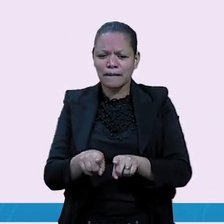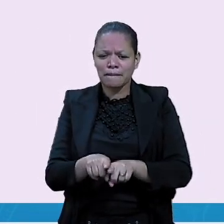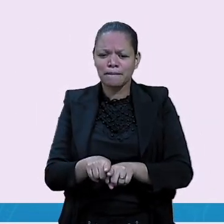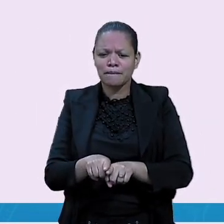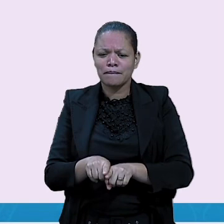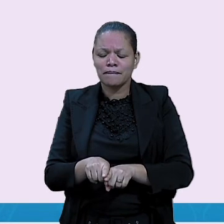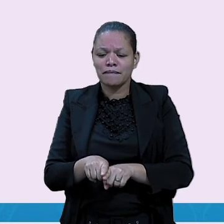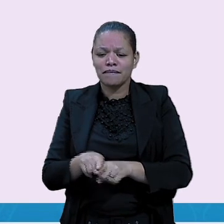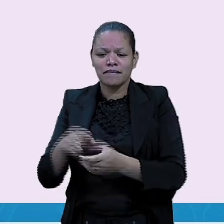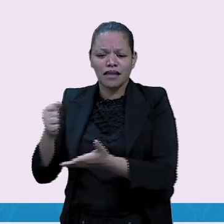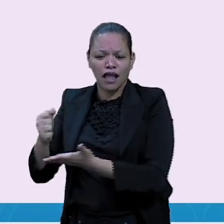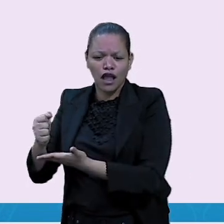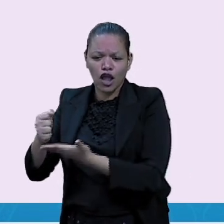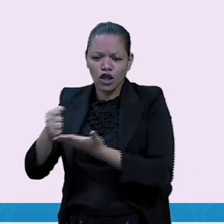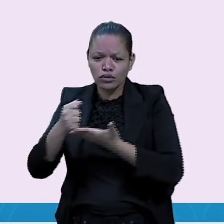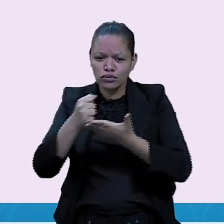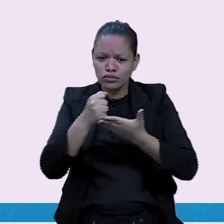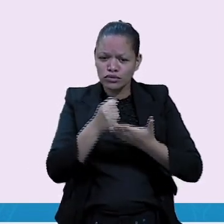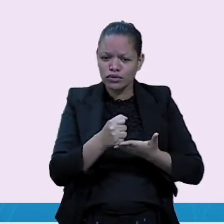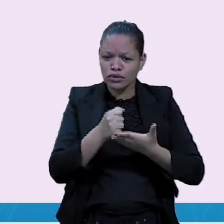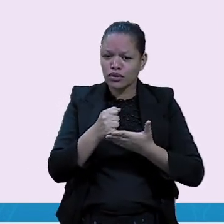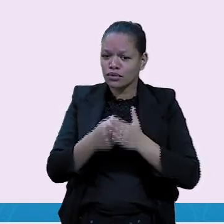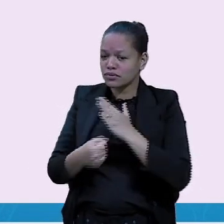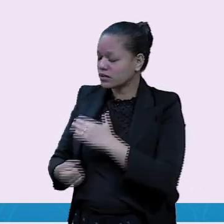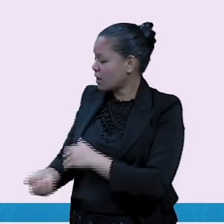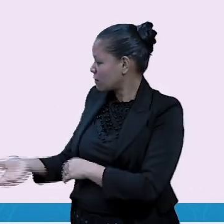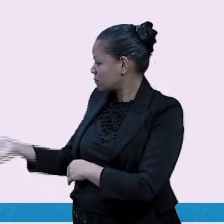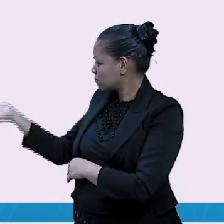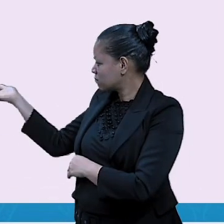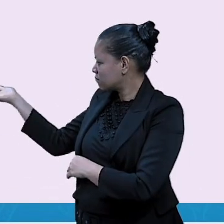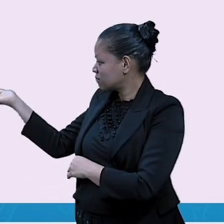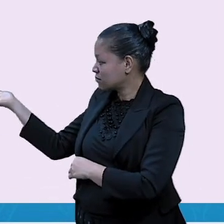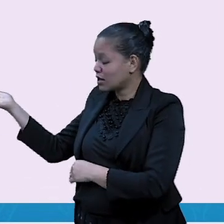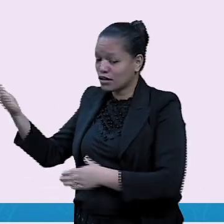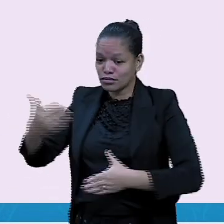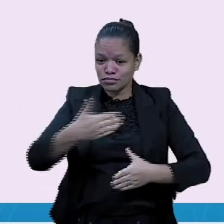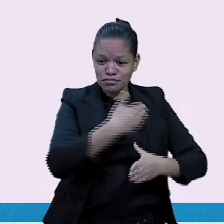numa parede, uns pisos para poder colocar o azulejo direitinho.